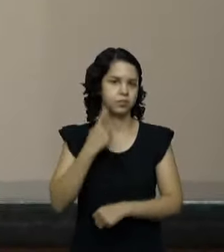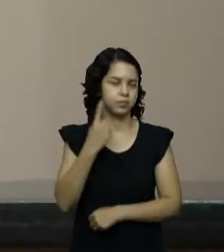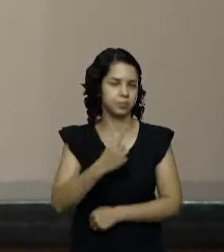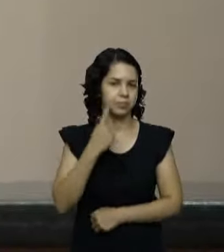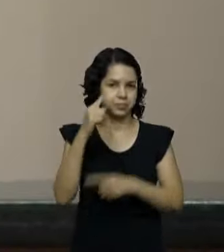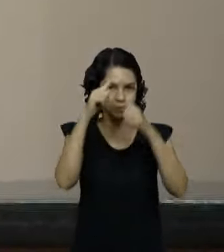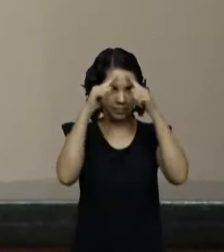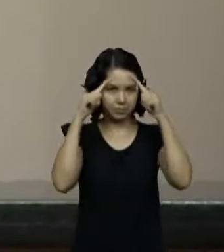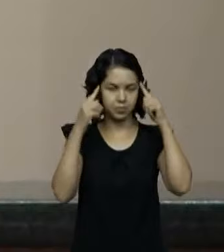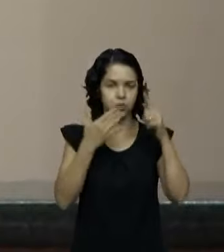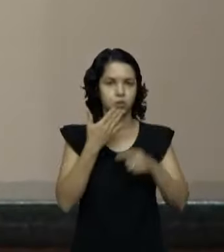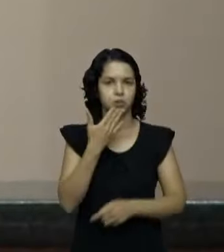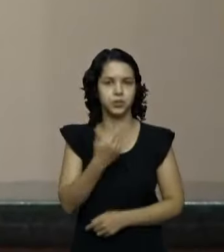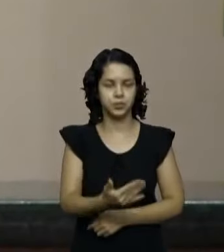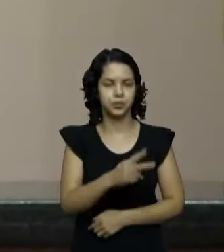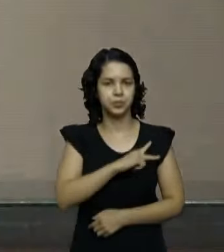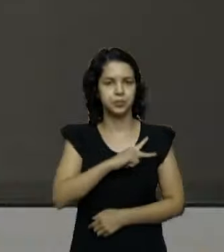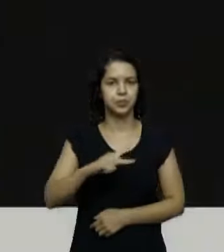Sareta, solicitando